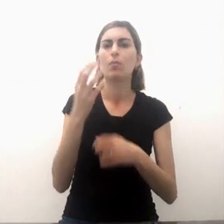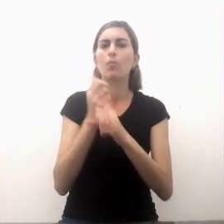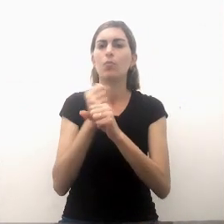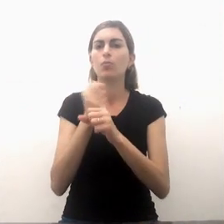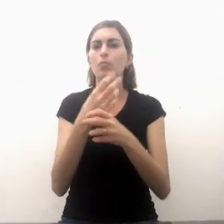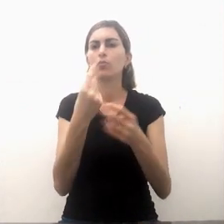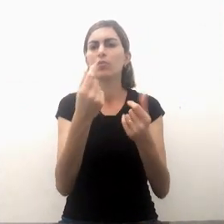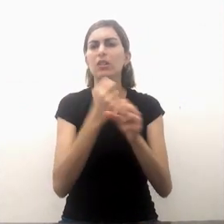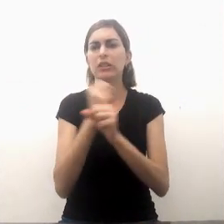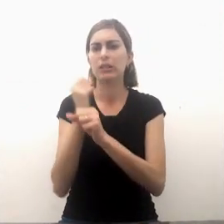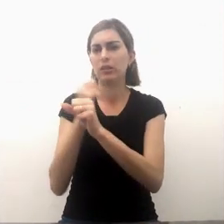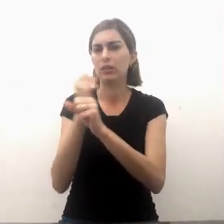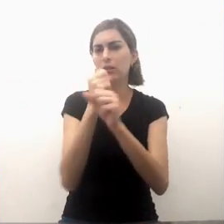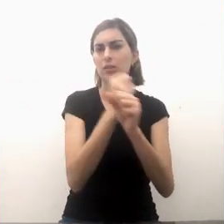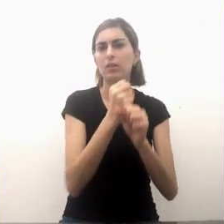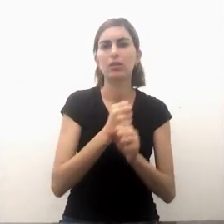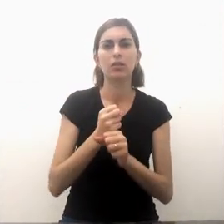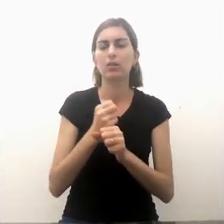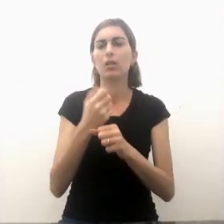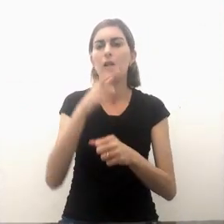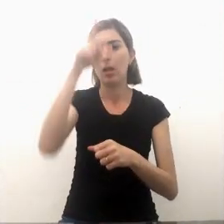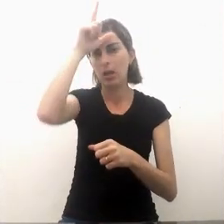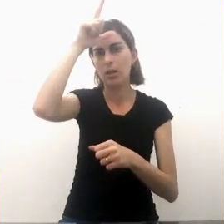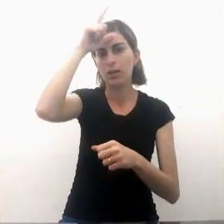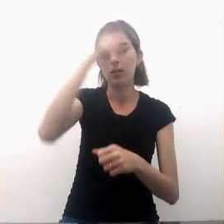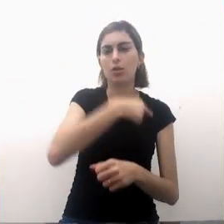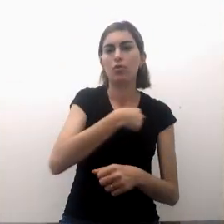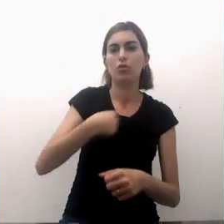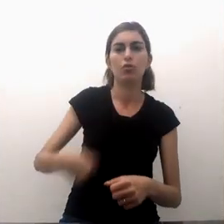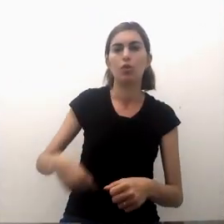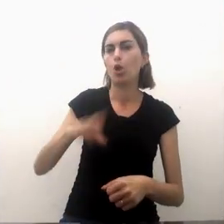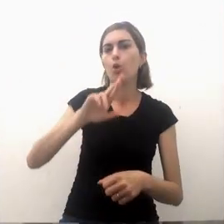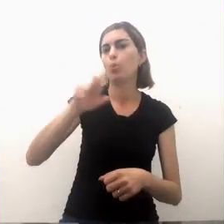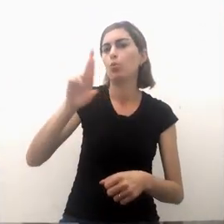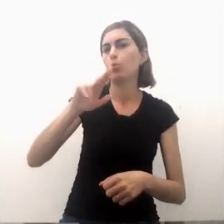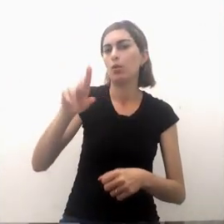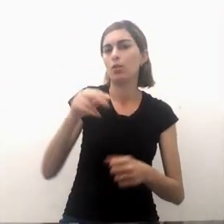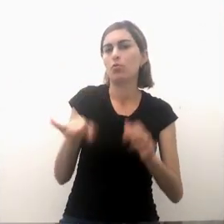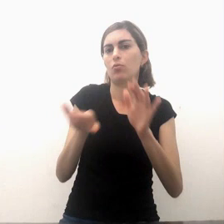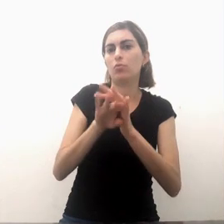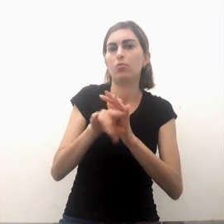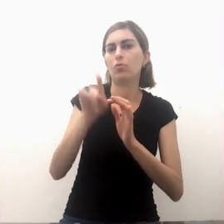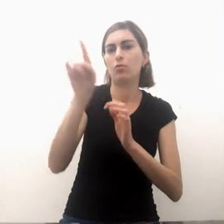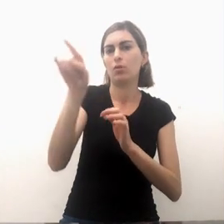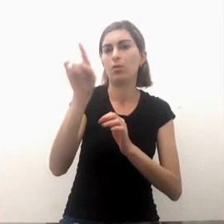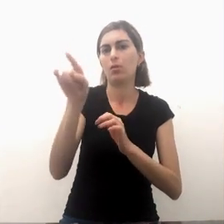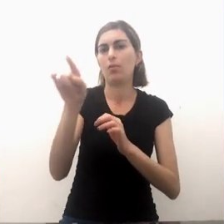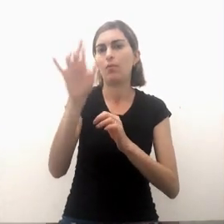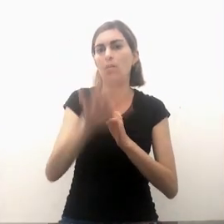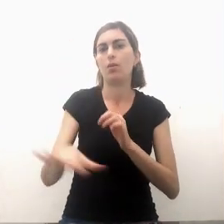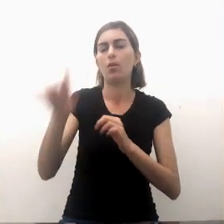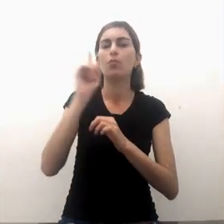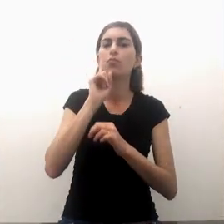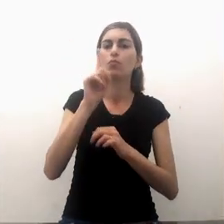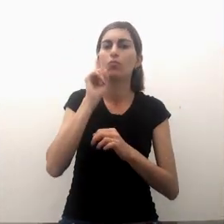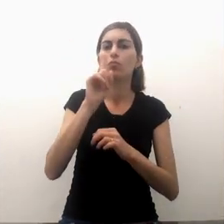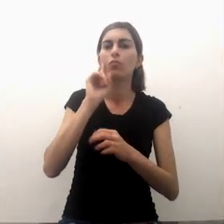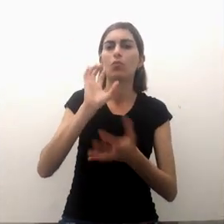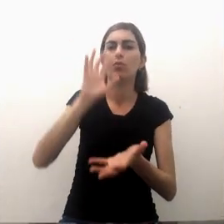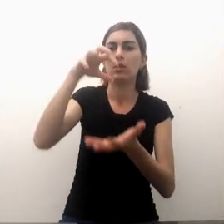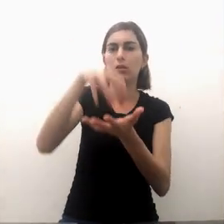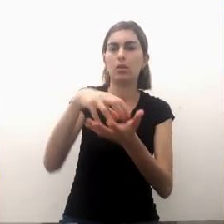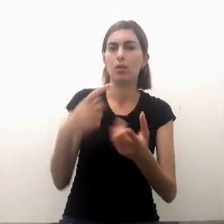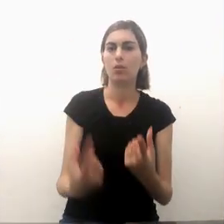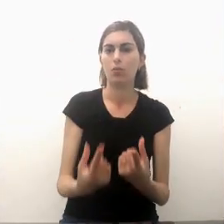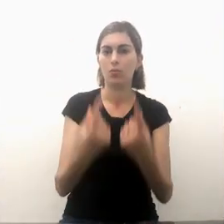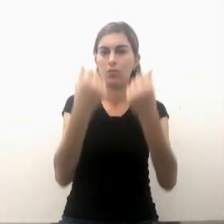e muitos anos, né? Um líder chinês não chegava a um ambiente norte-americano, ao centro